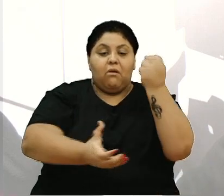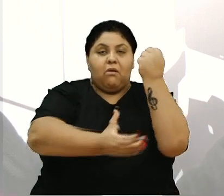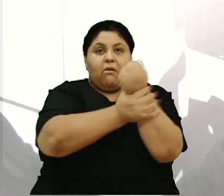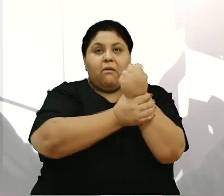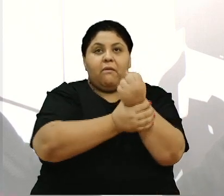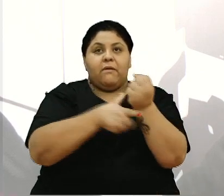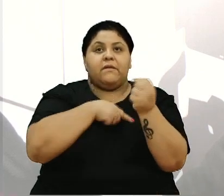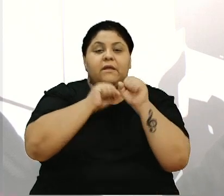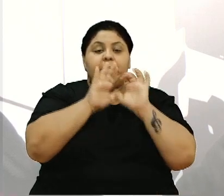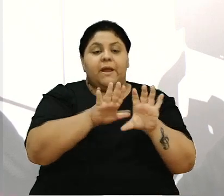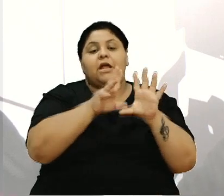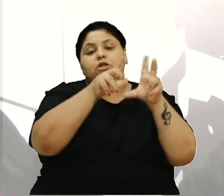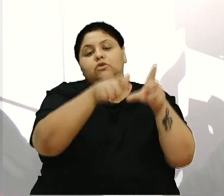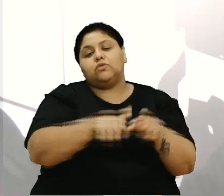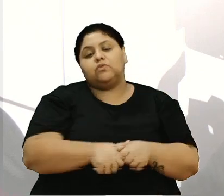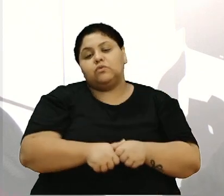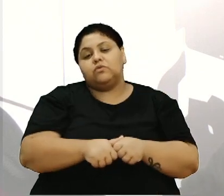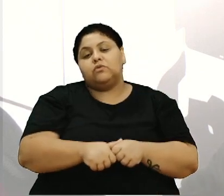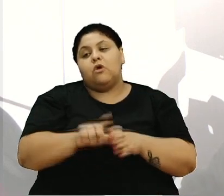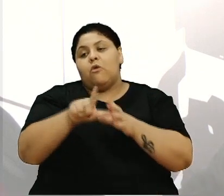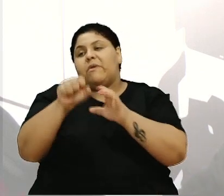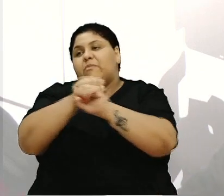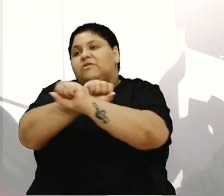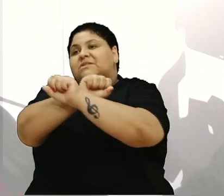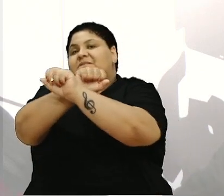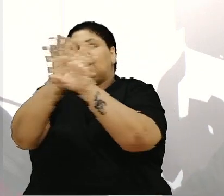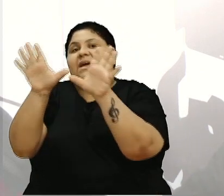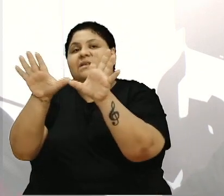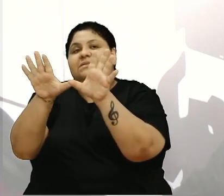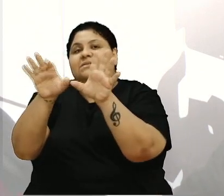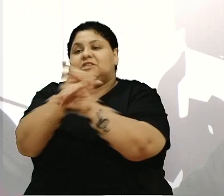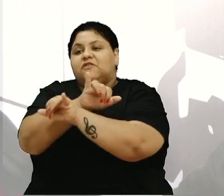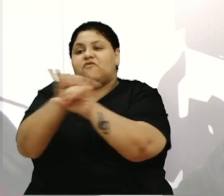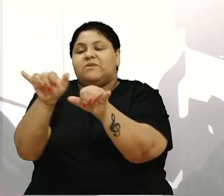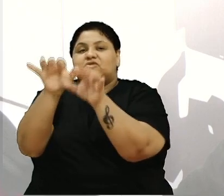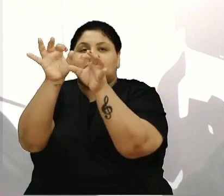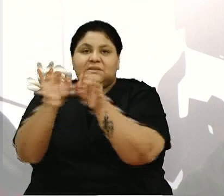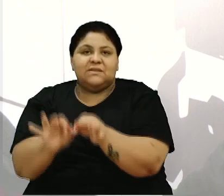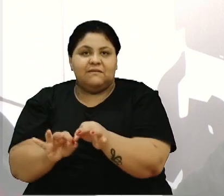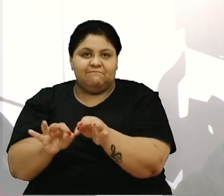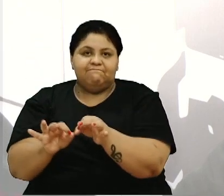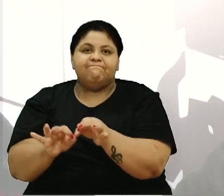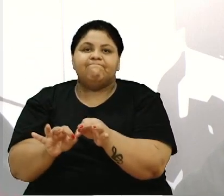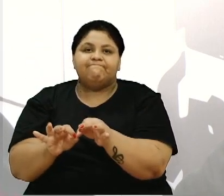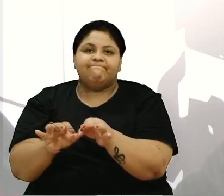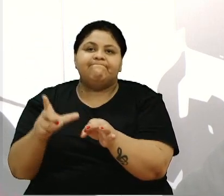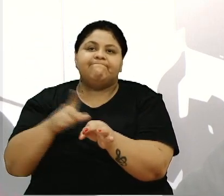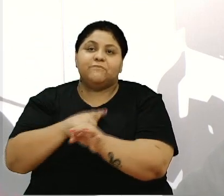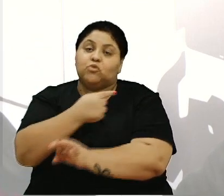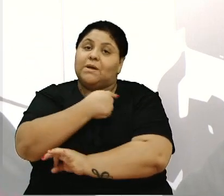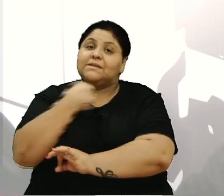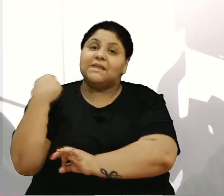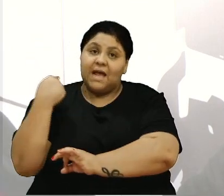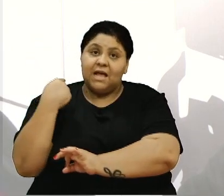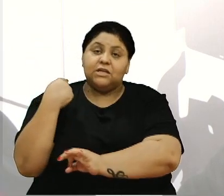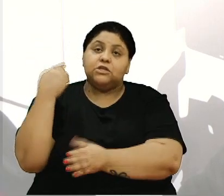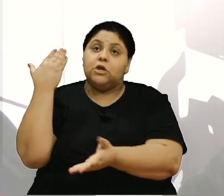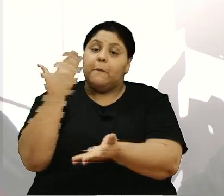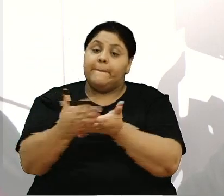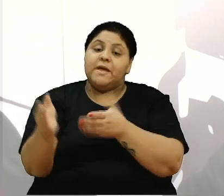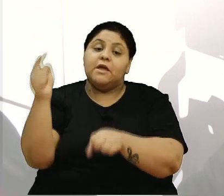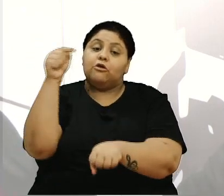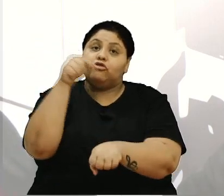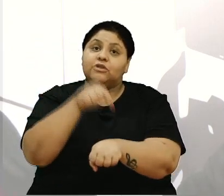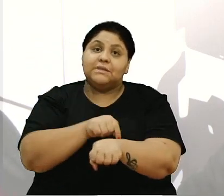que está fazendo para desmentir essas informações, e isso causa um atraso, causa perda de recursos, perda